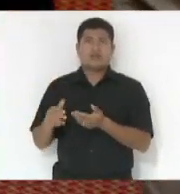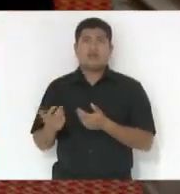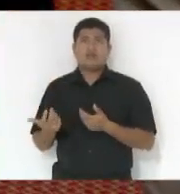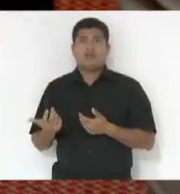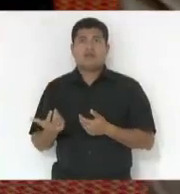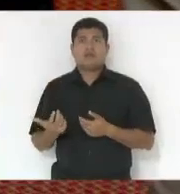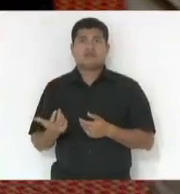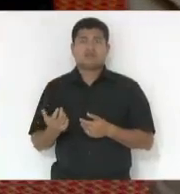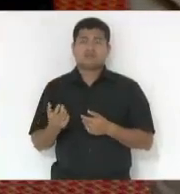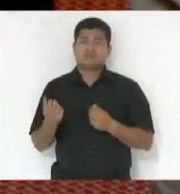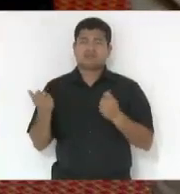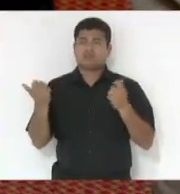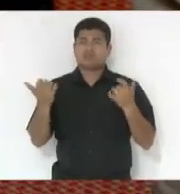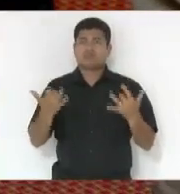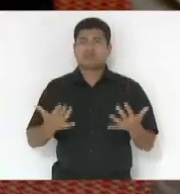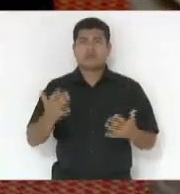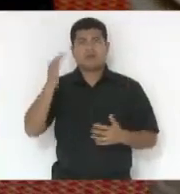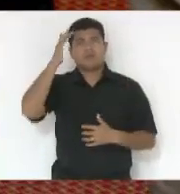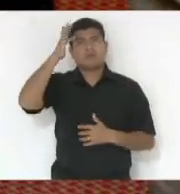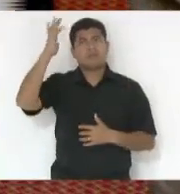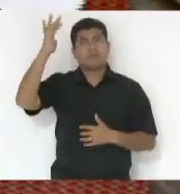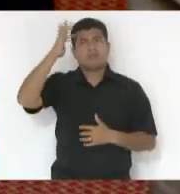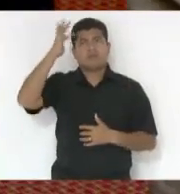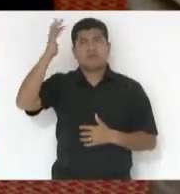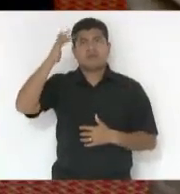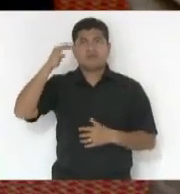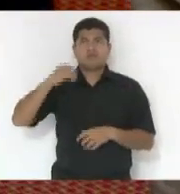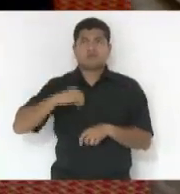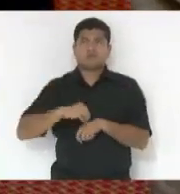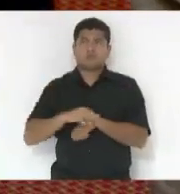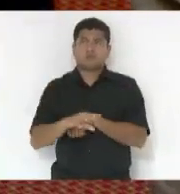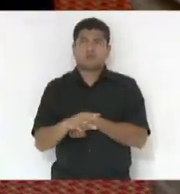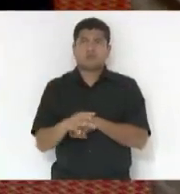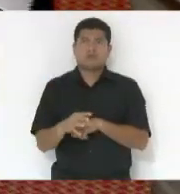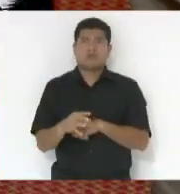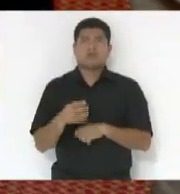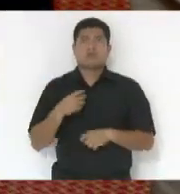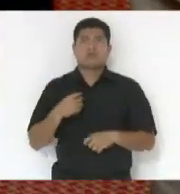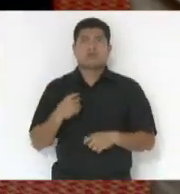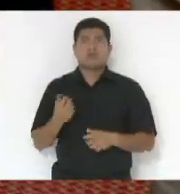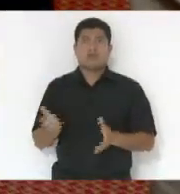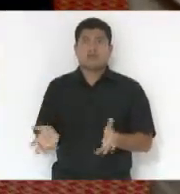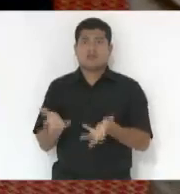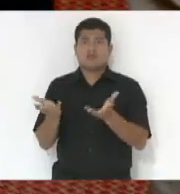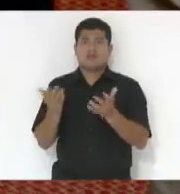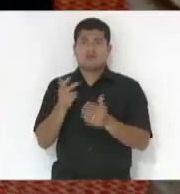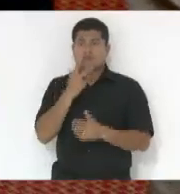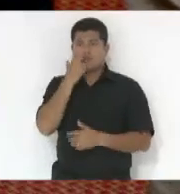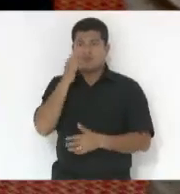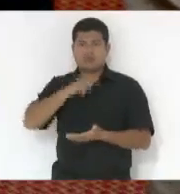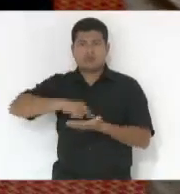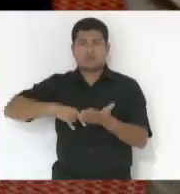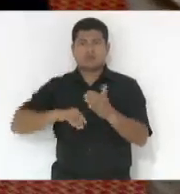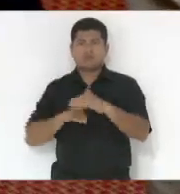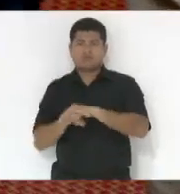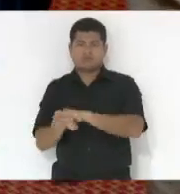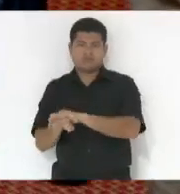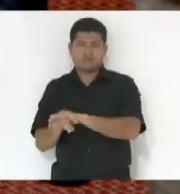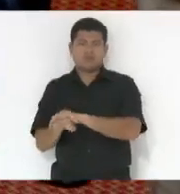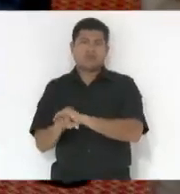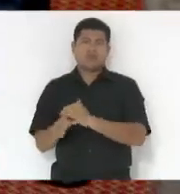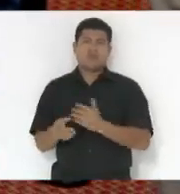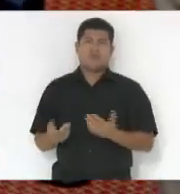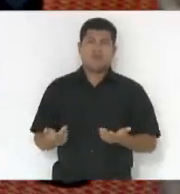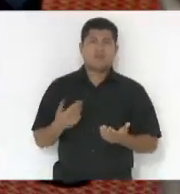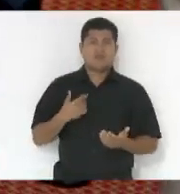pôs a pensar quando sugeriu que haviam benefícios concedidos de gaveta. Eu gostaria muitíssimo de